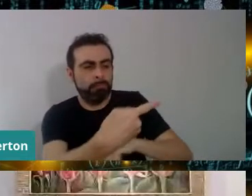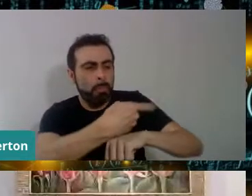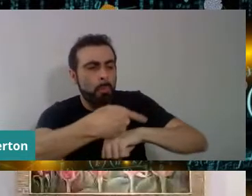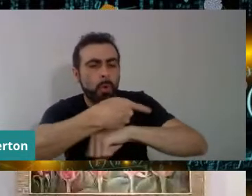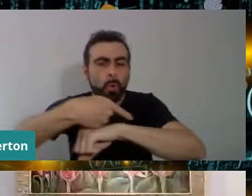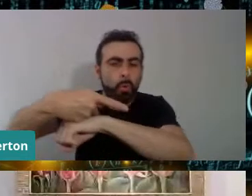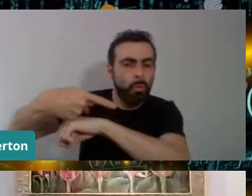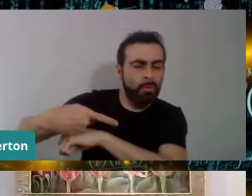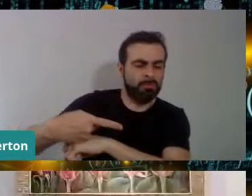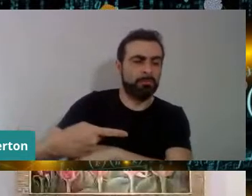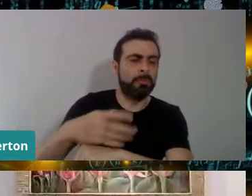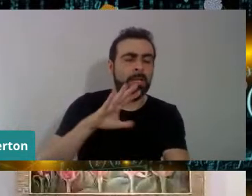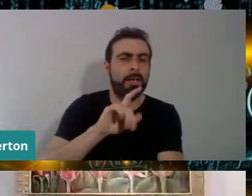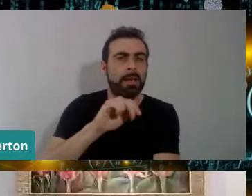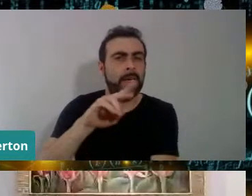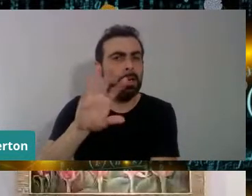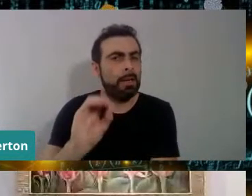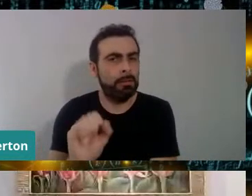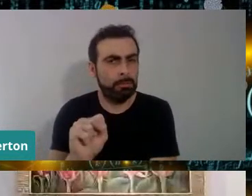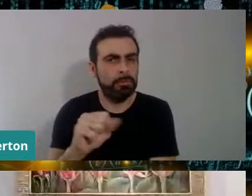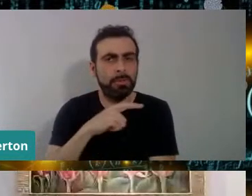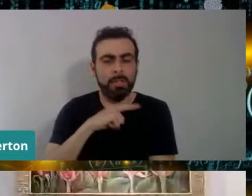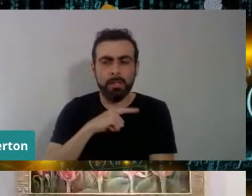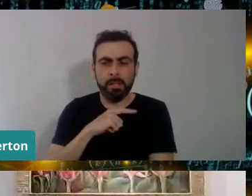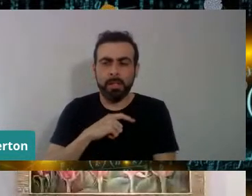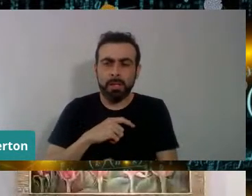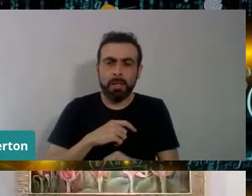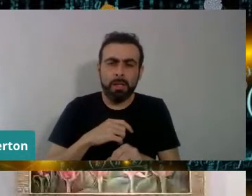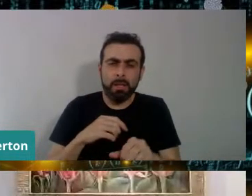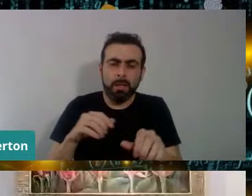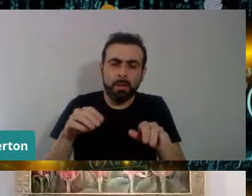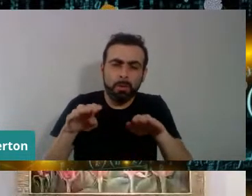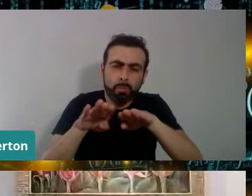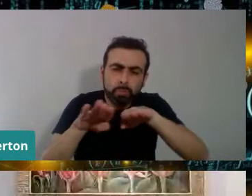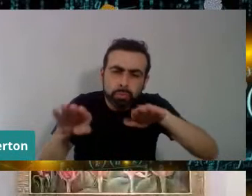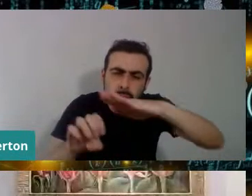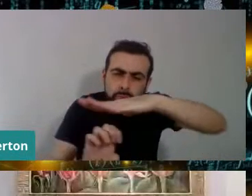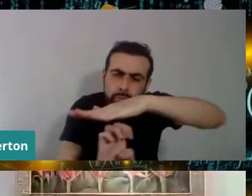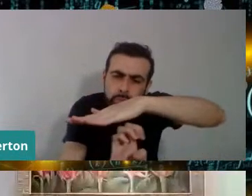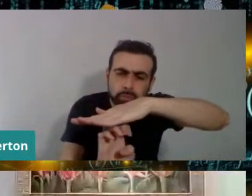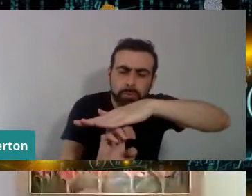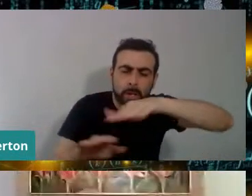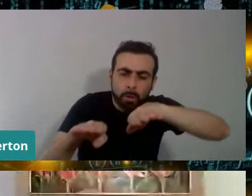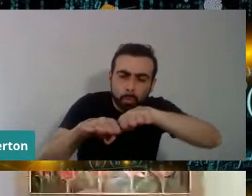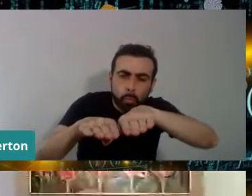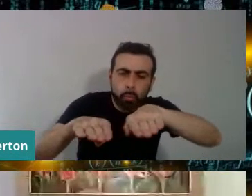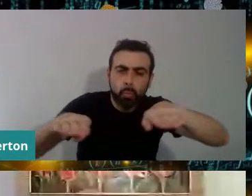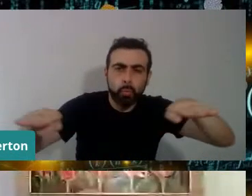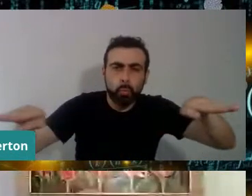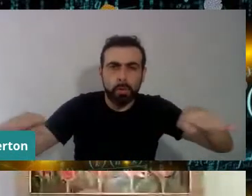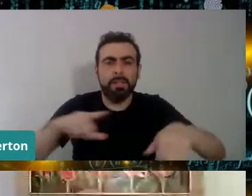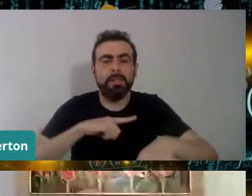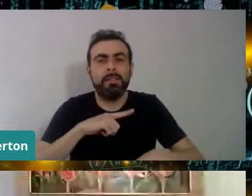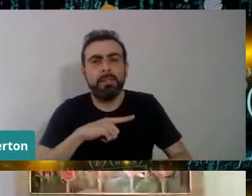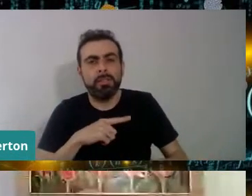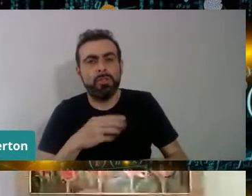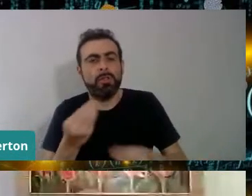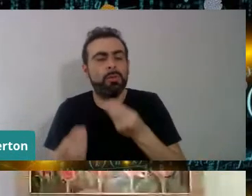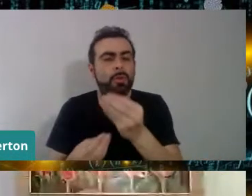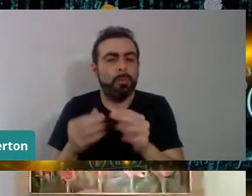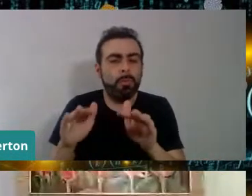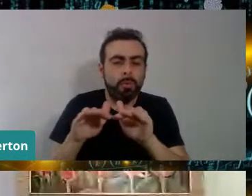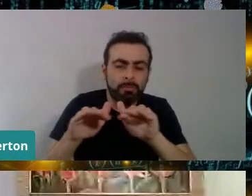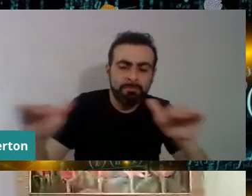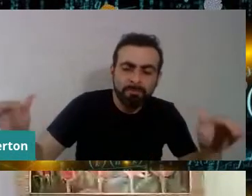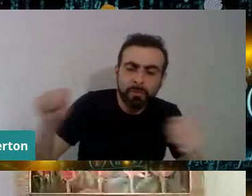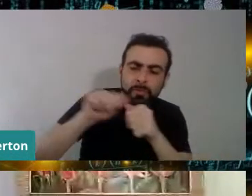assim, acabei calculando toda a estrutura do prédio onde funcionou a Fafija, onde funciona até hoje lá. Então,